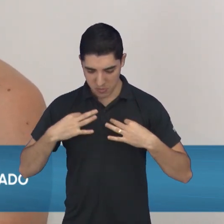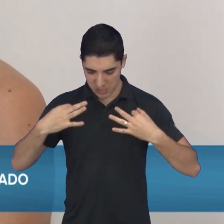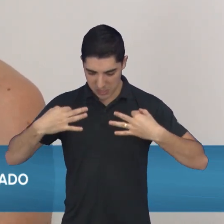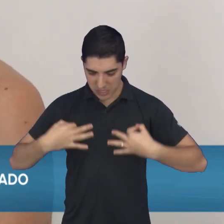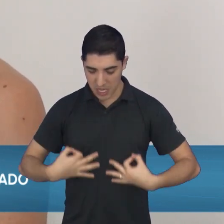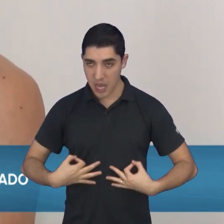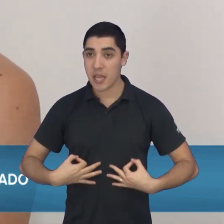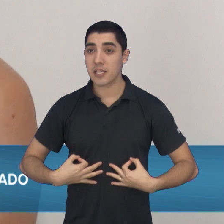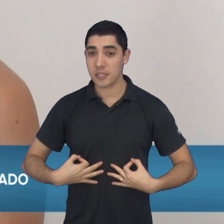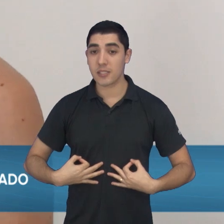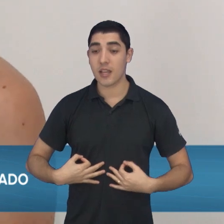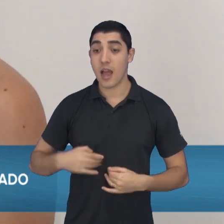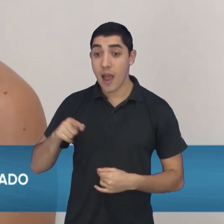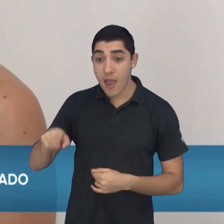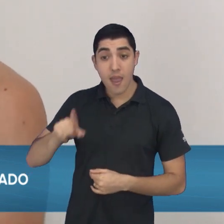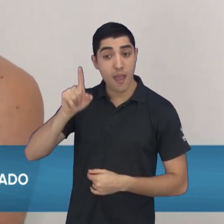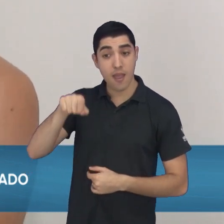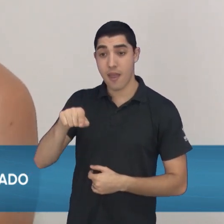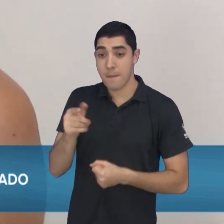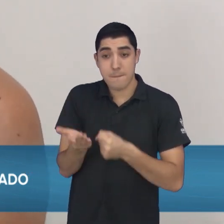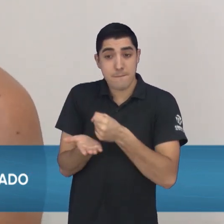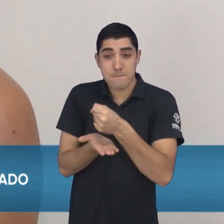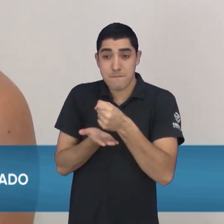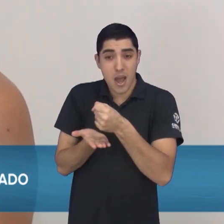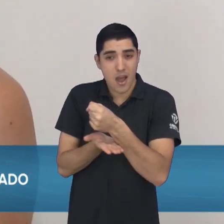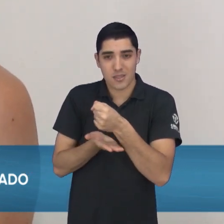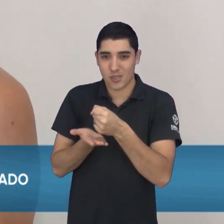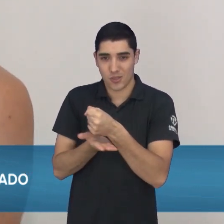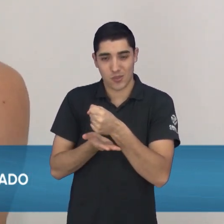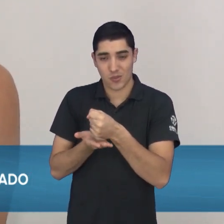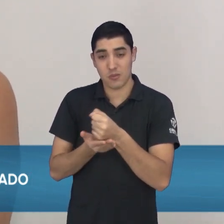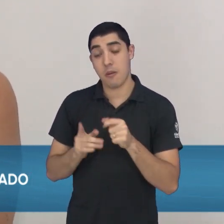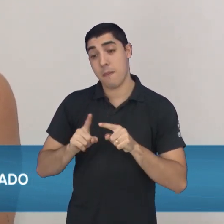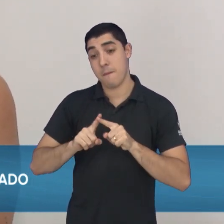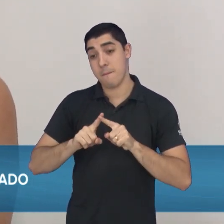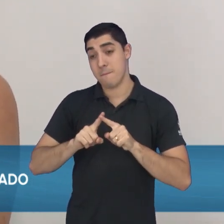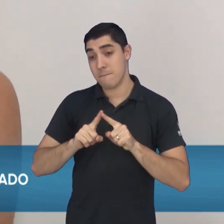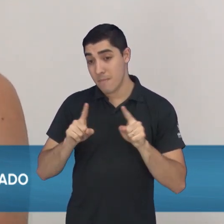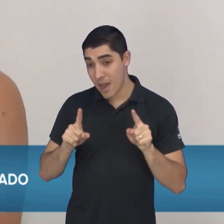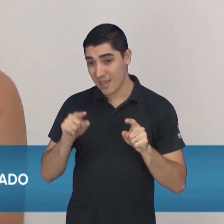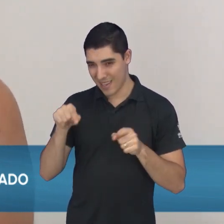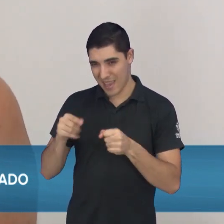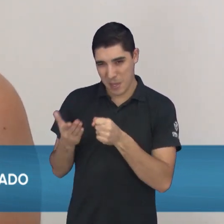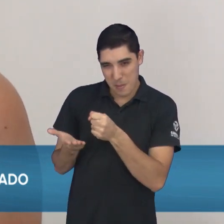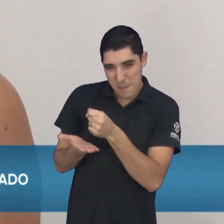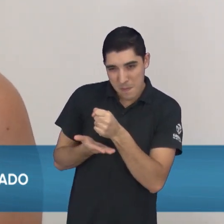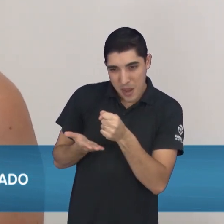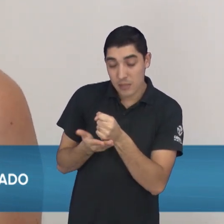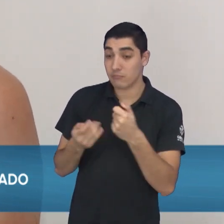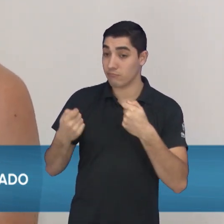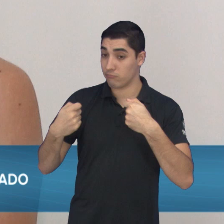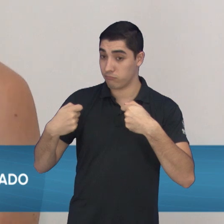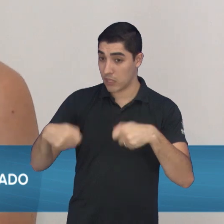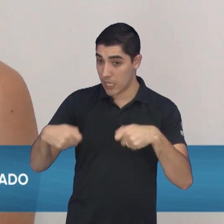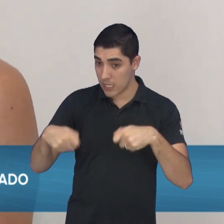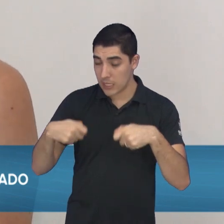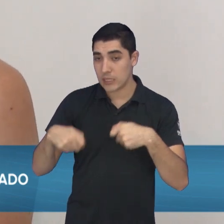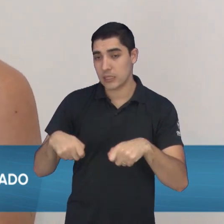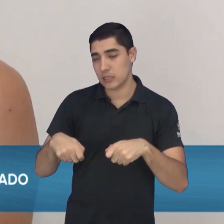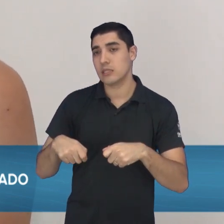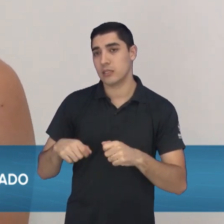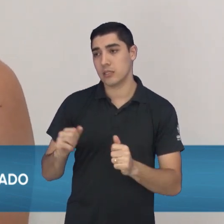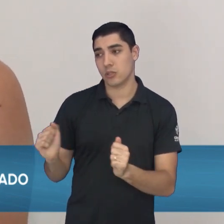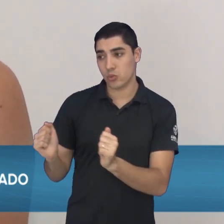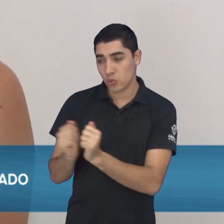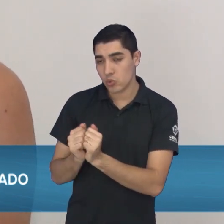coisas que a gente acha que é o mínimo, são coisas implícitas. Só que esse implícito, ele demanda muito e ele é uma carga de